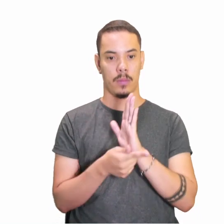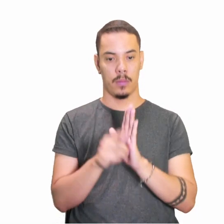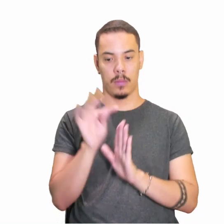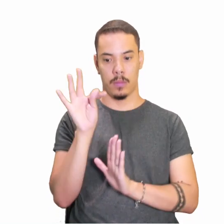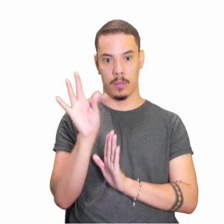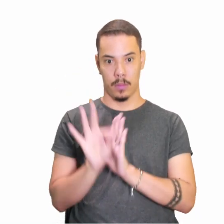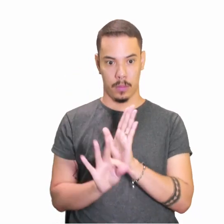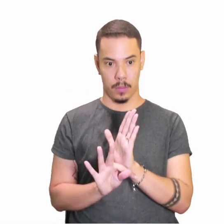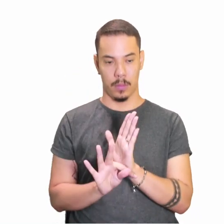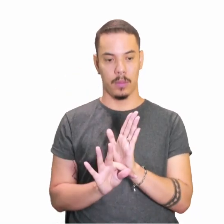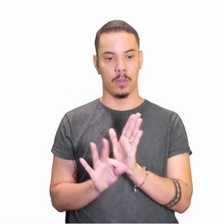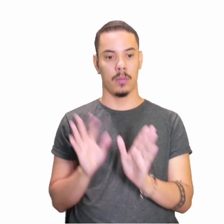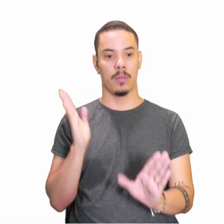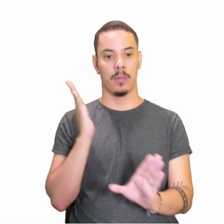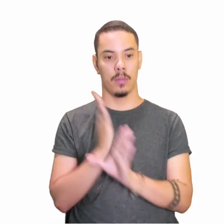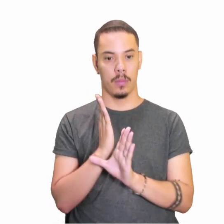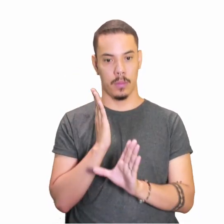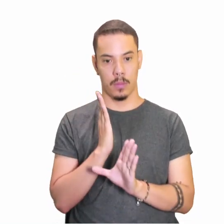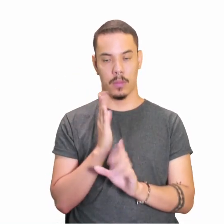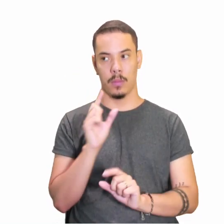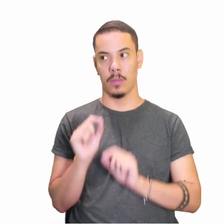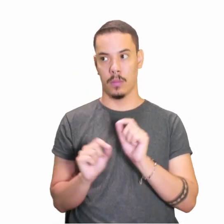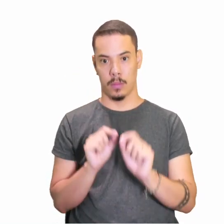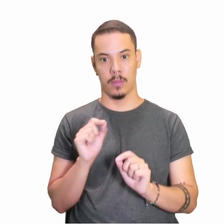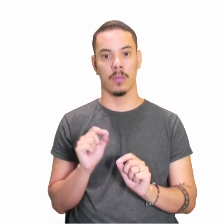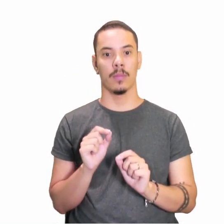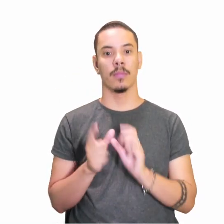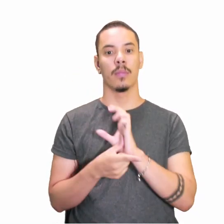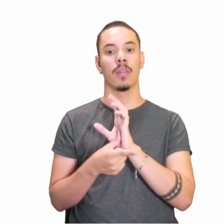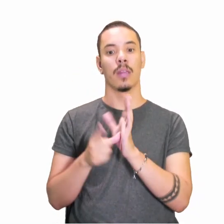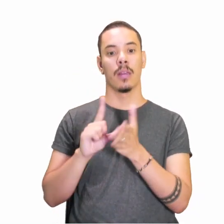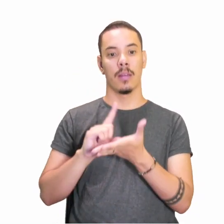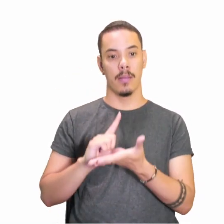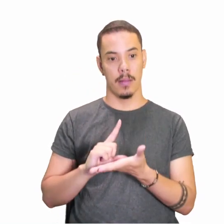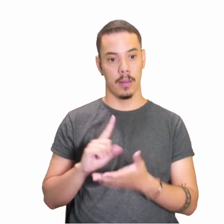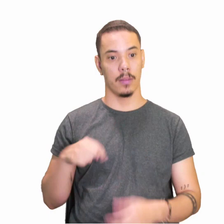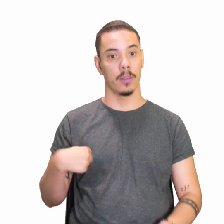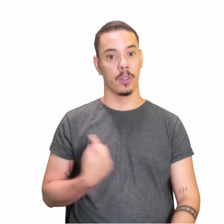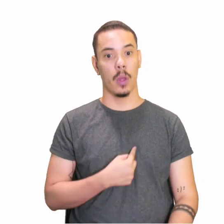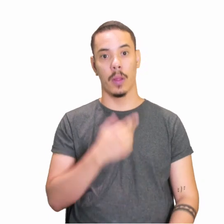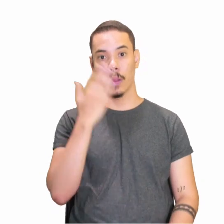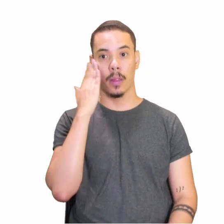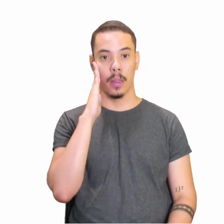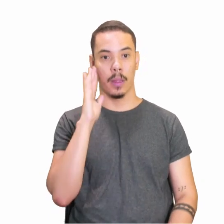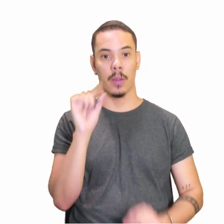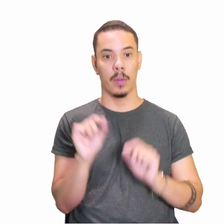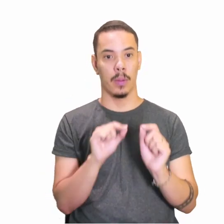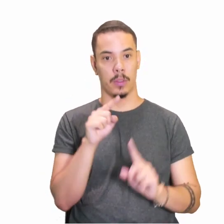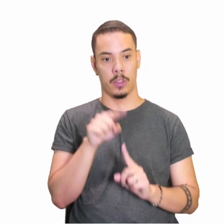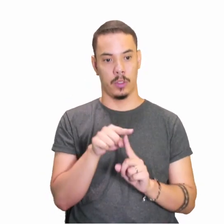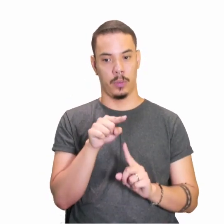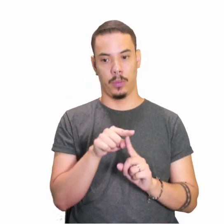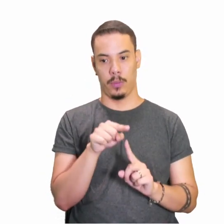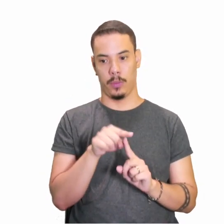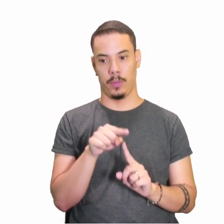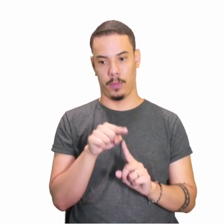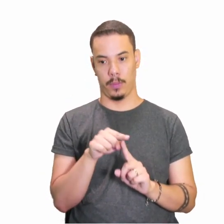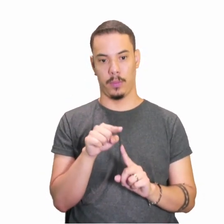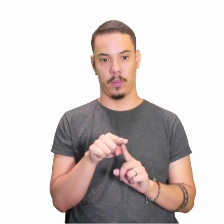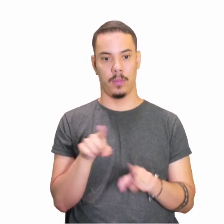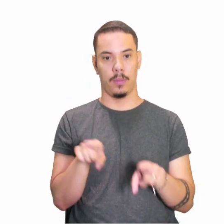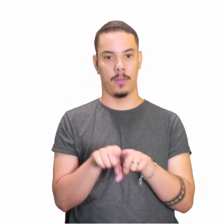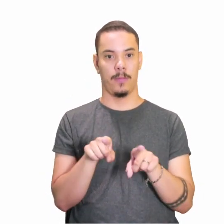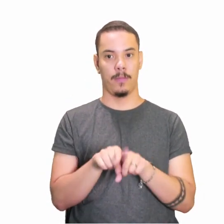textuais, a partir, mesmo antes da gente entender o que são aí os tipos textuais e as